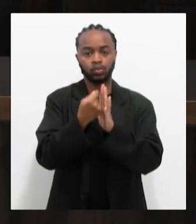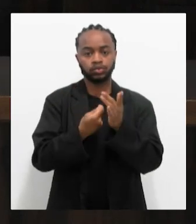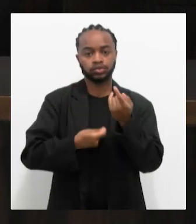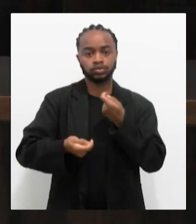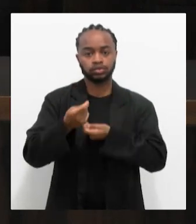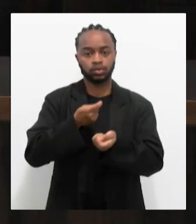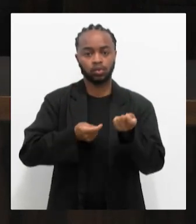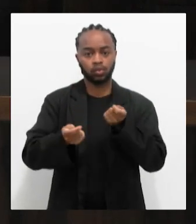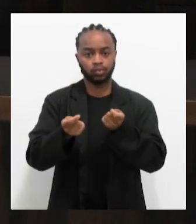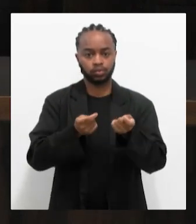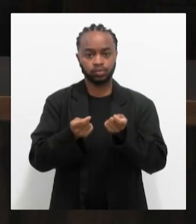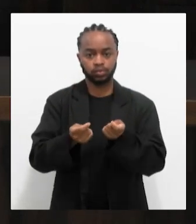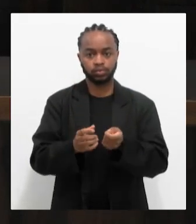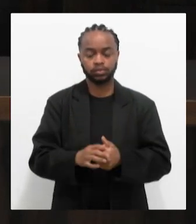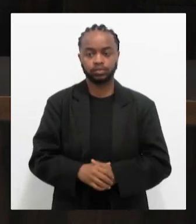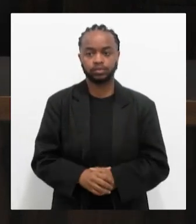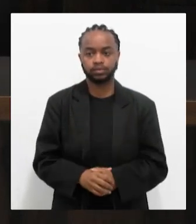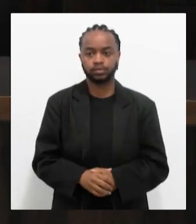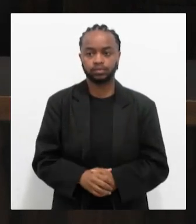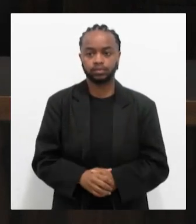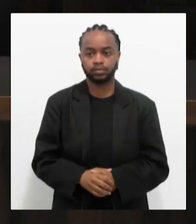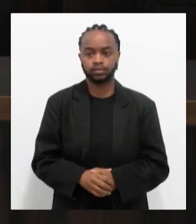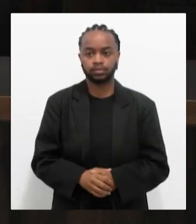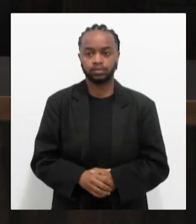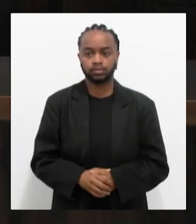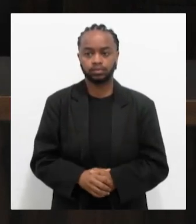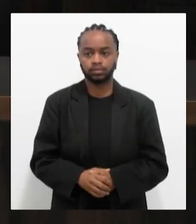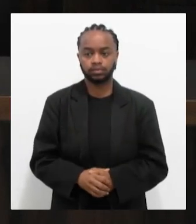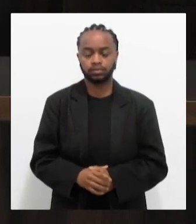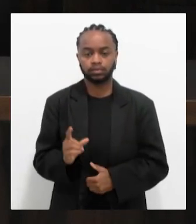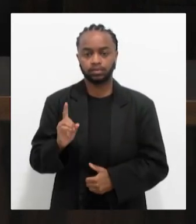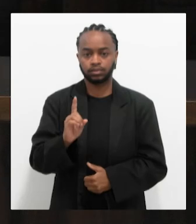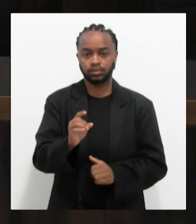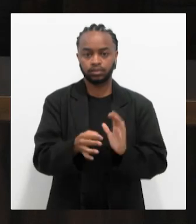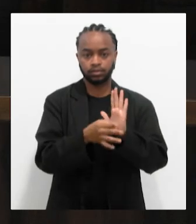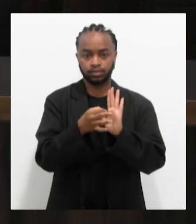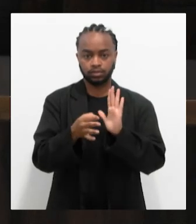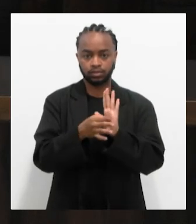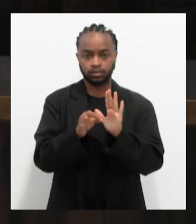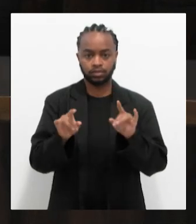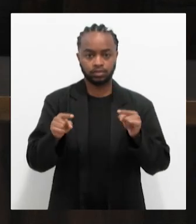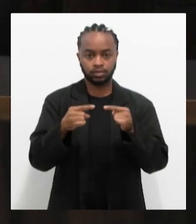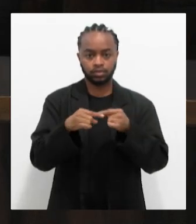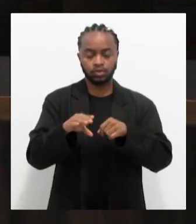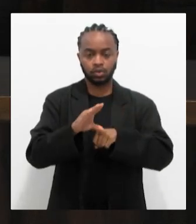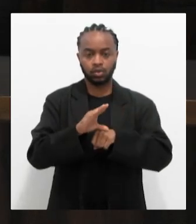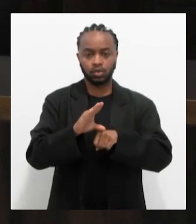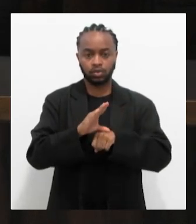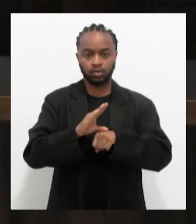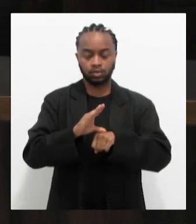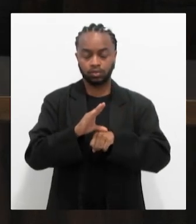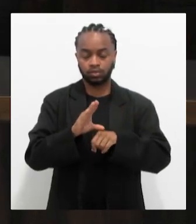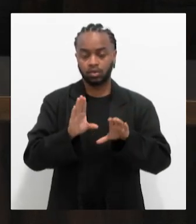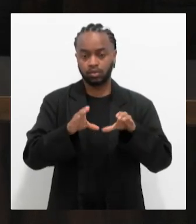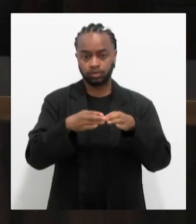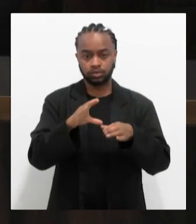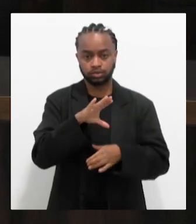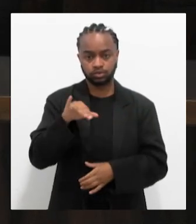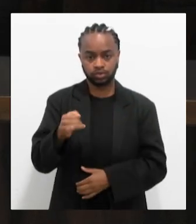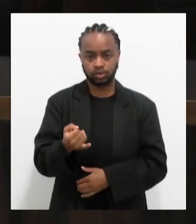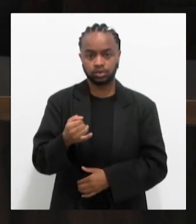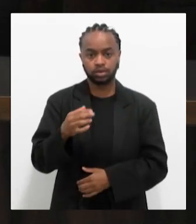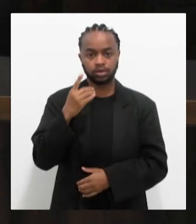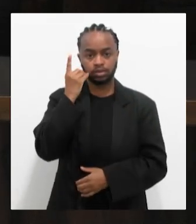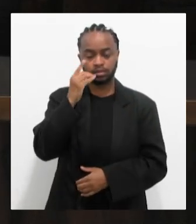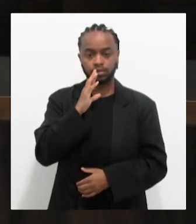Finanças e Fiscalização Financeira e Controle. Para emitir parecer pela Comissão de Constituição e Justiça, deputado Rodrigo